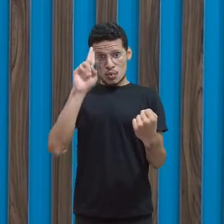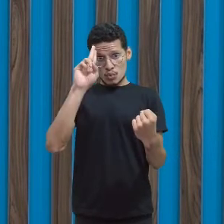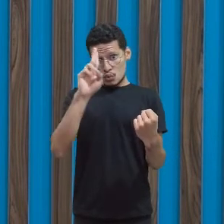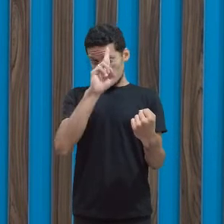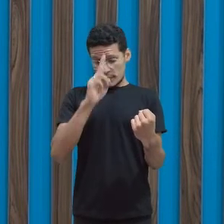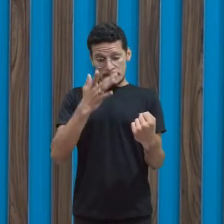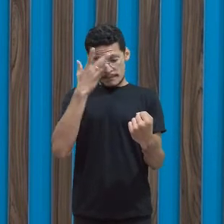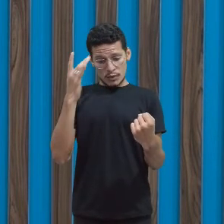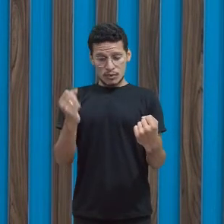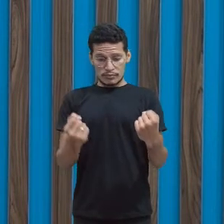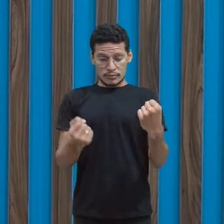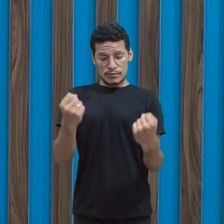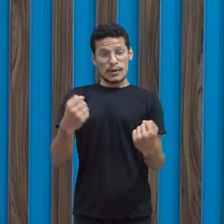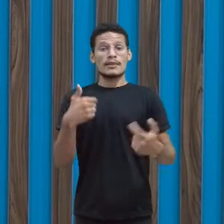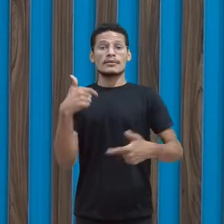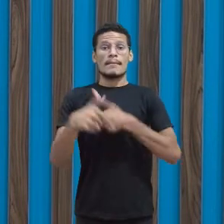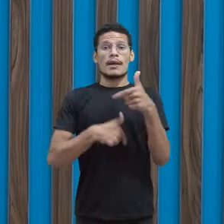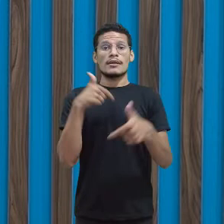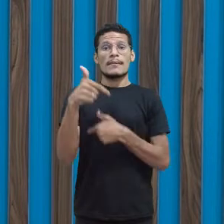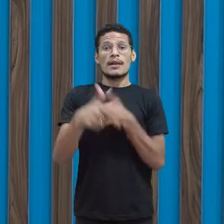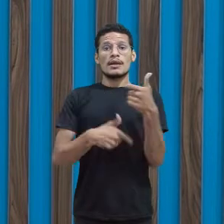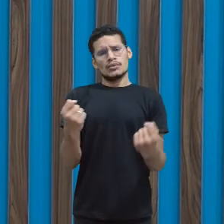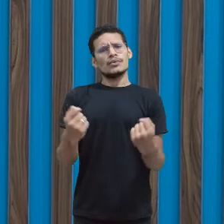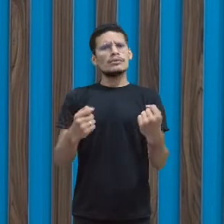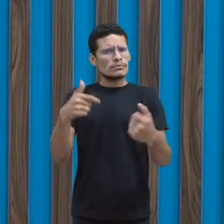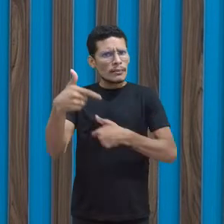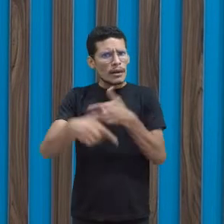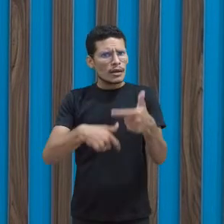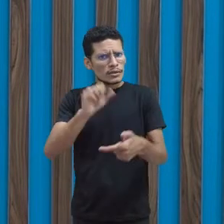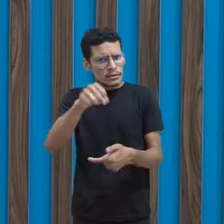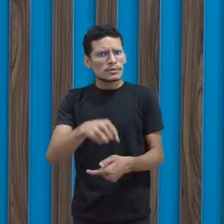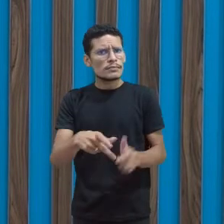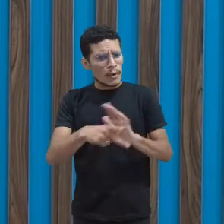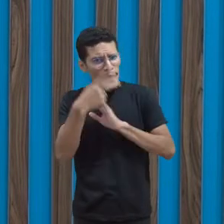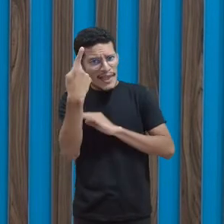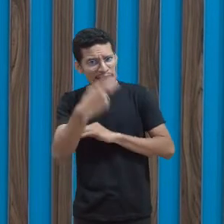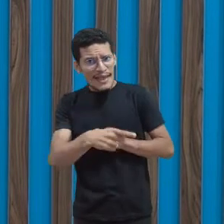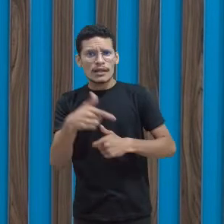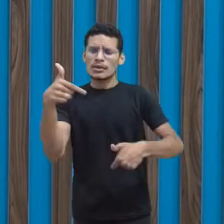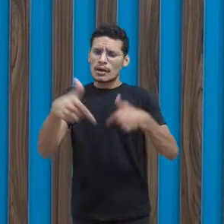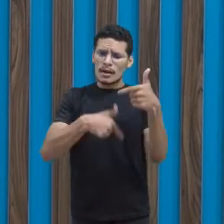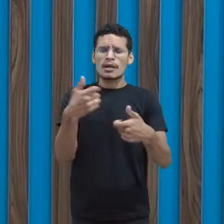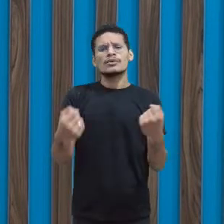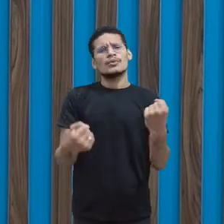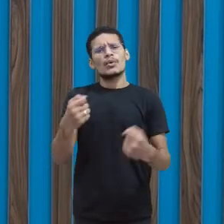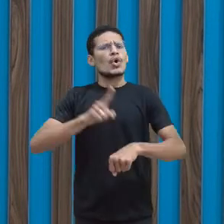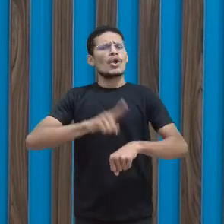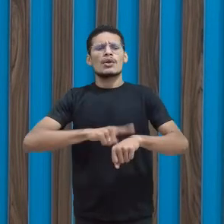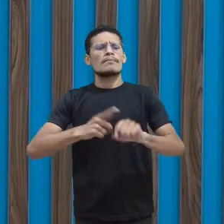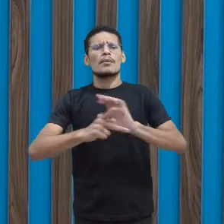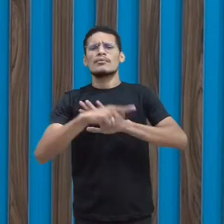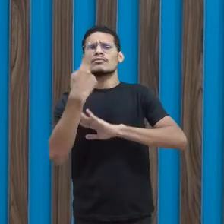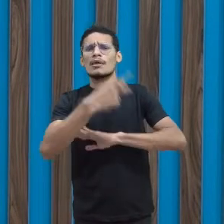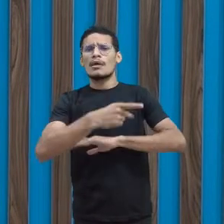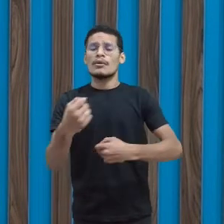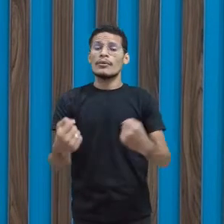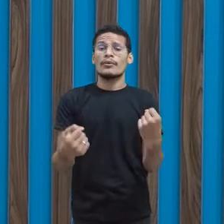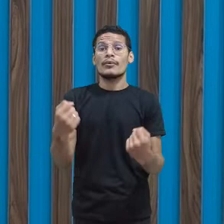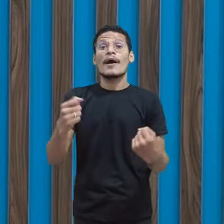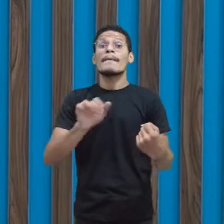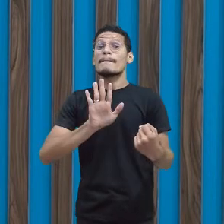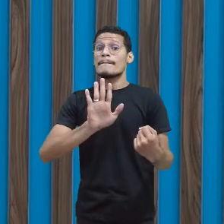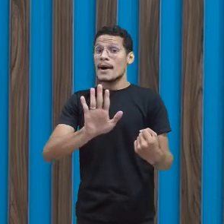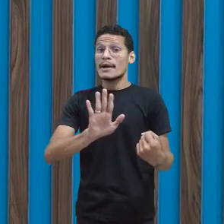está ali trabalhando, teoricamente, ele está trabalhando para ele mesmo, né? Ele está faz o horário dele, mas ali ele não